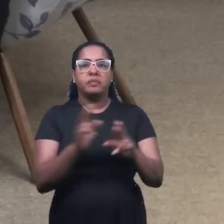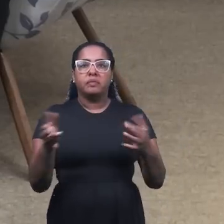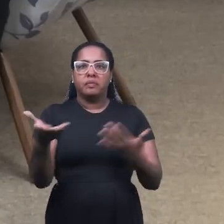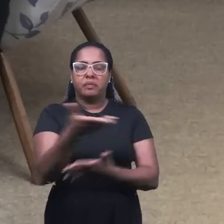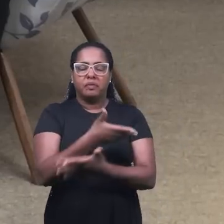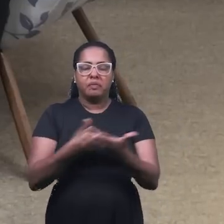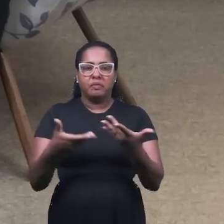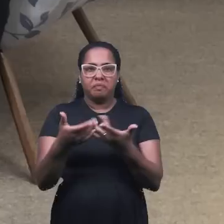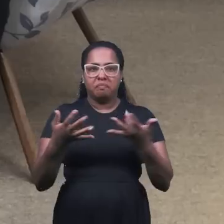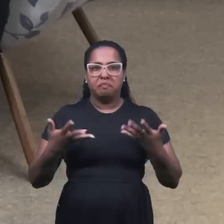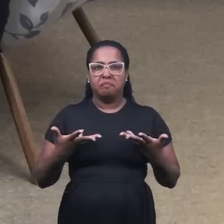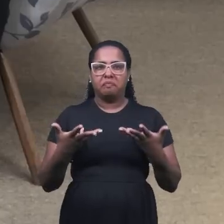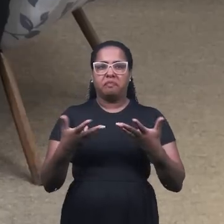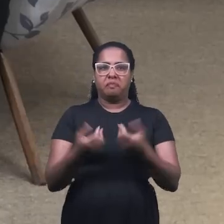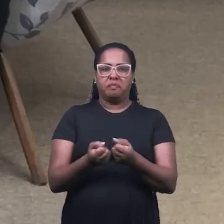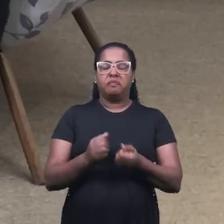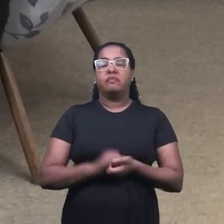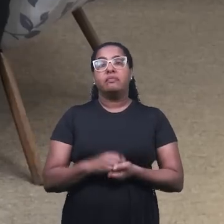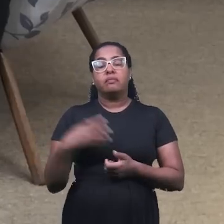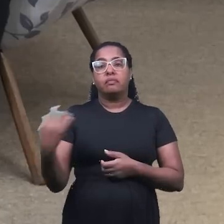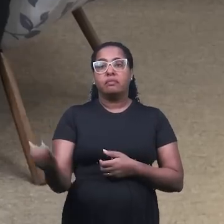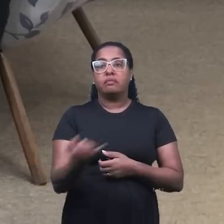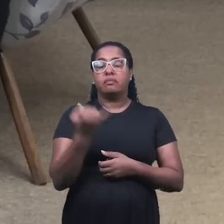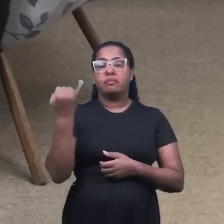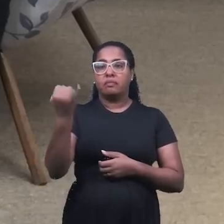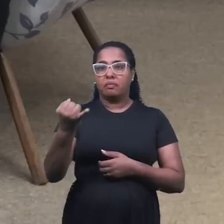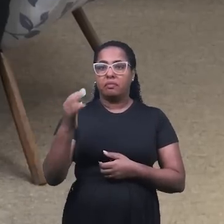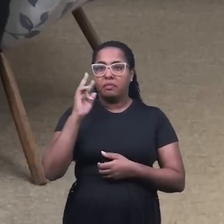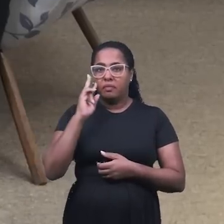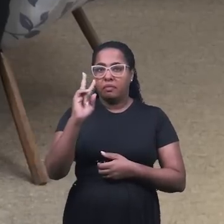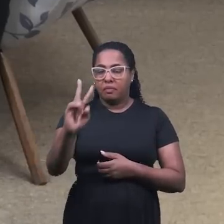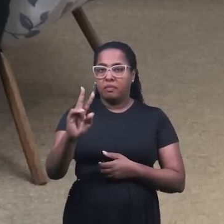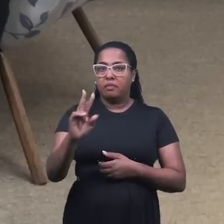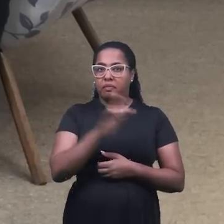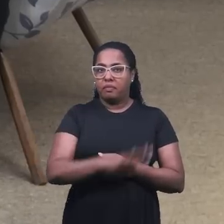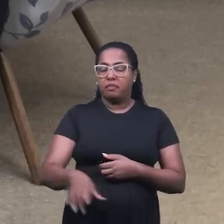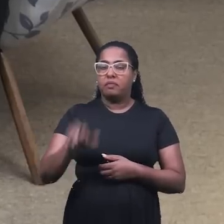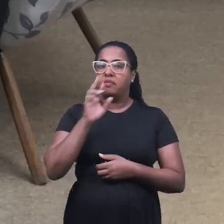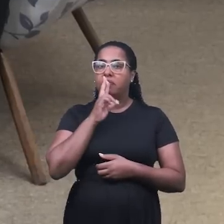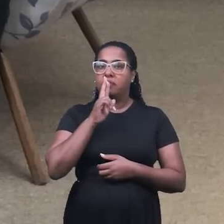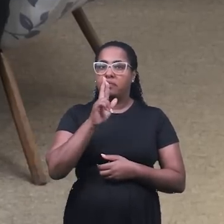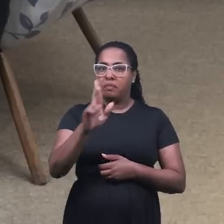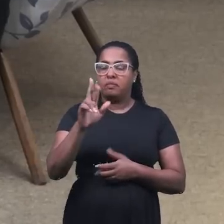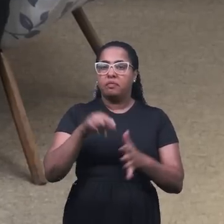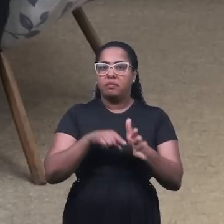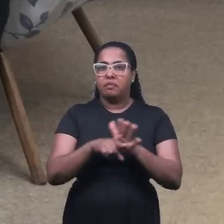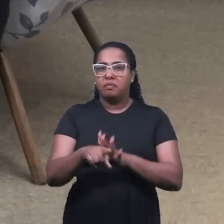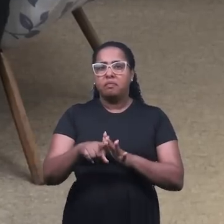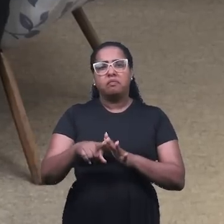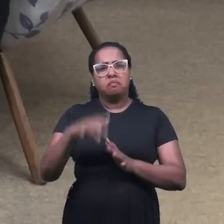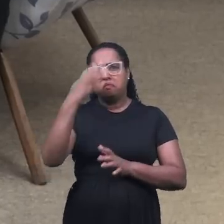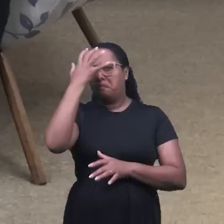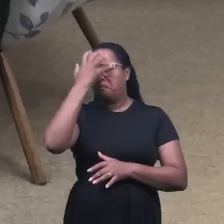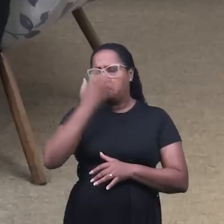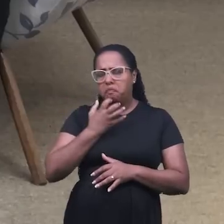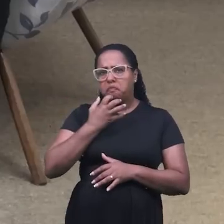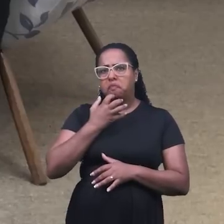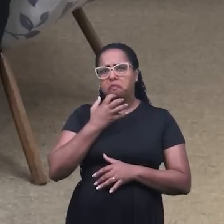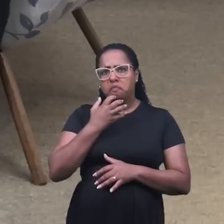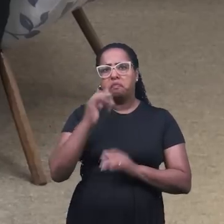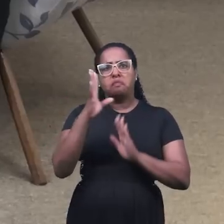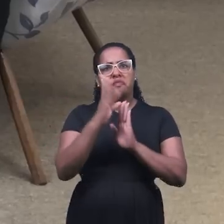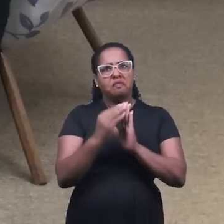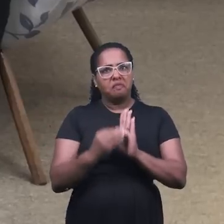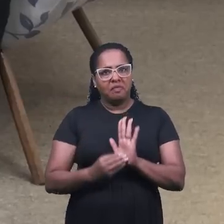dessa participação maravilhosa? Importante e maravilhoso ver as crianças respondendo às perguntas com tamanha seriedade e